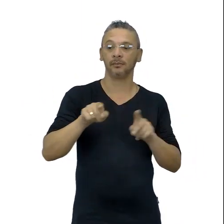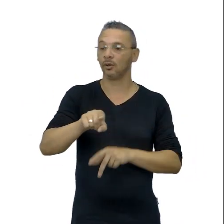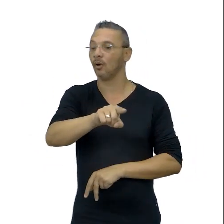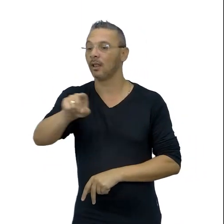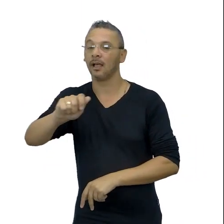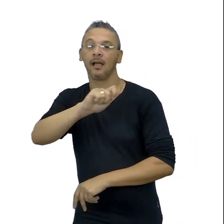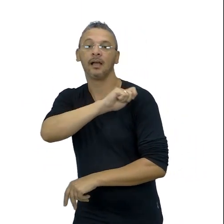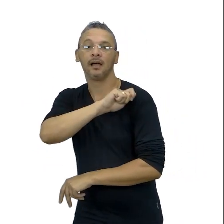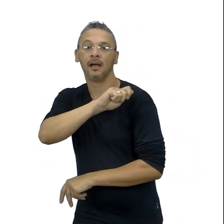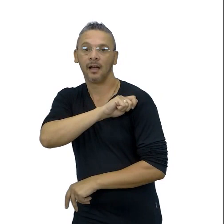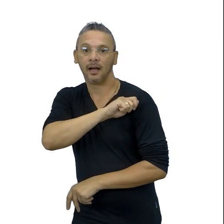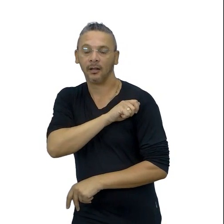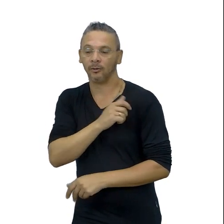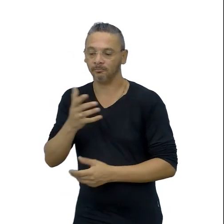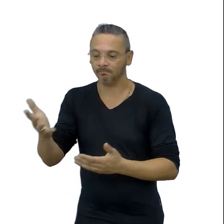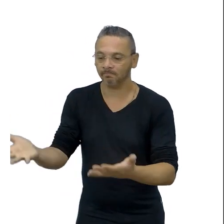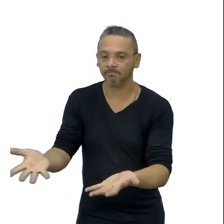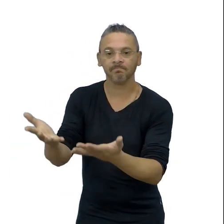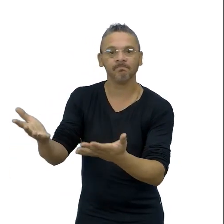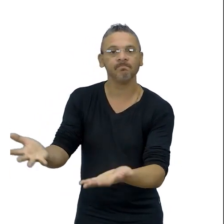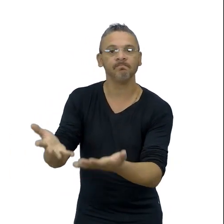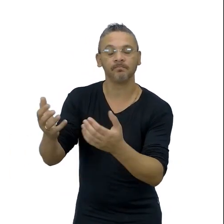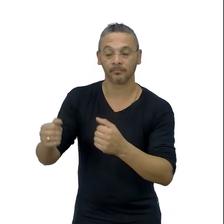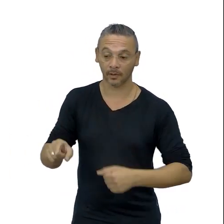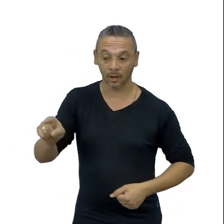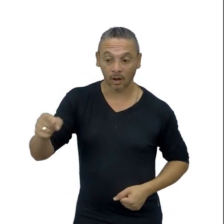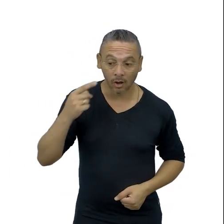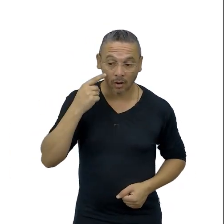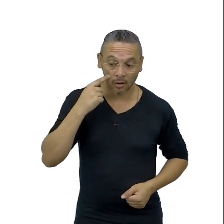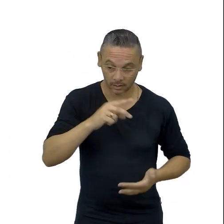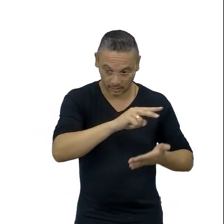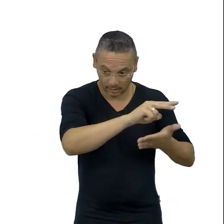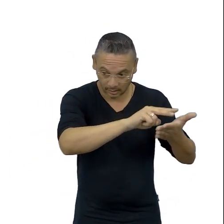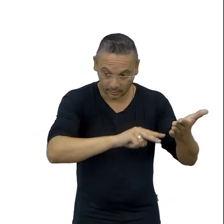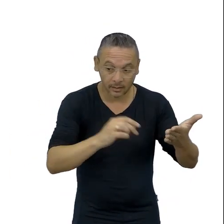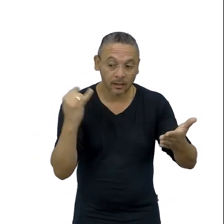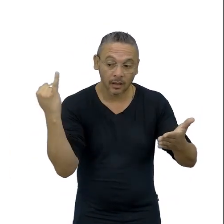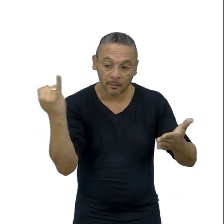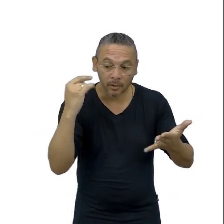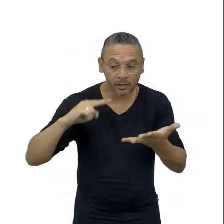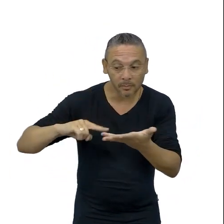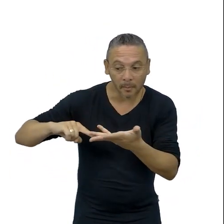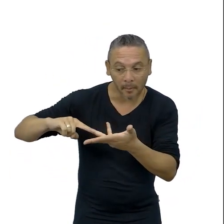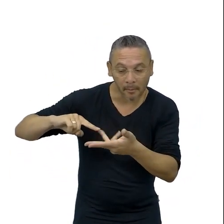alunos, mostrar as vantagens e finalidades dessa leitura,